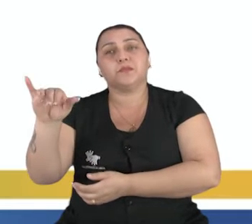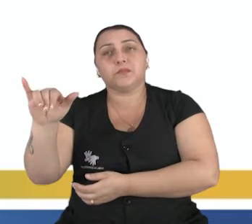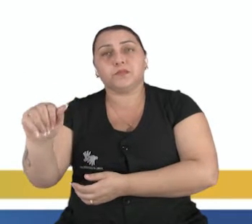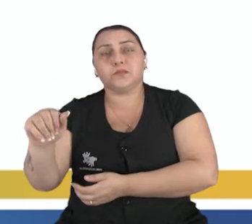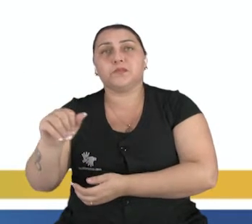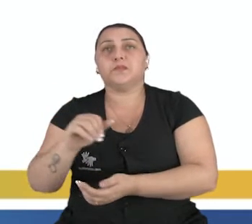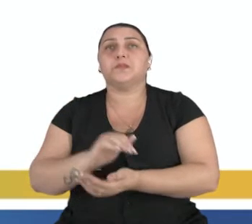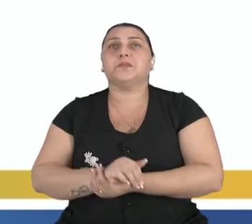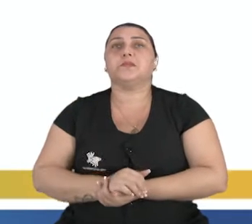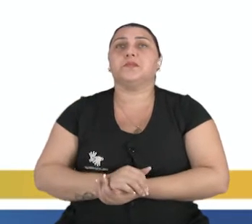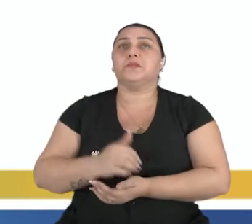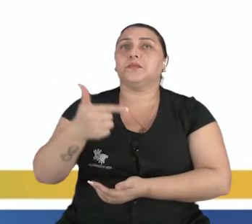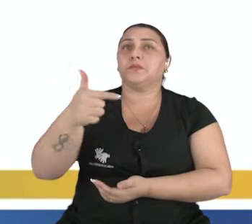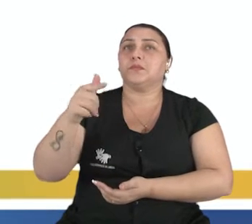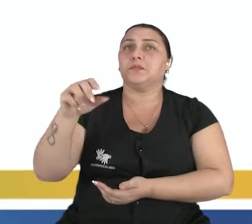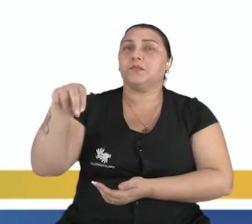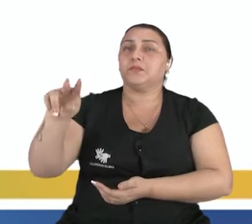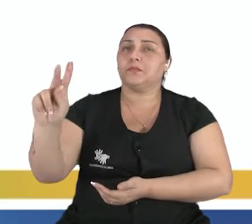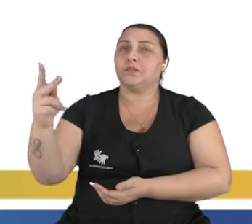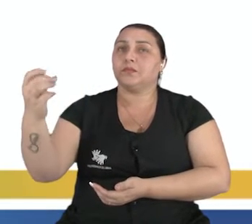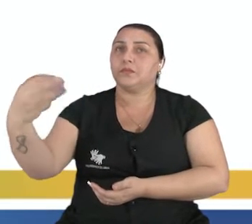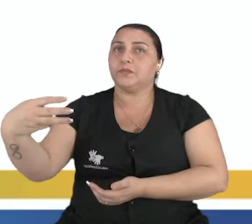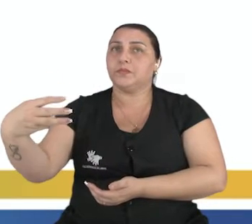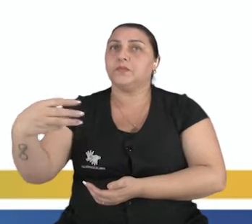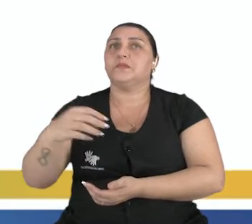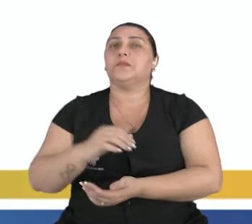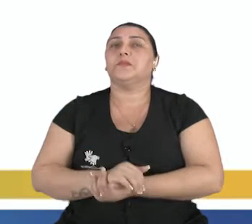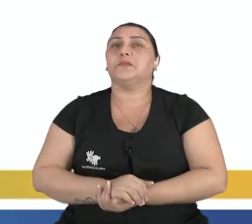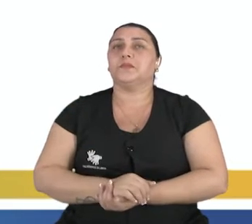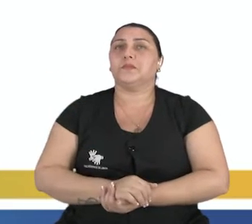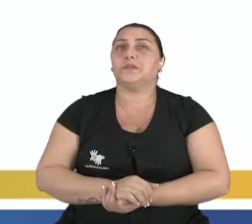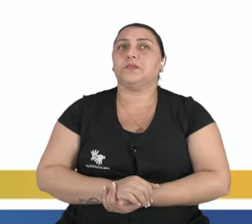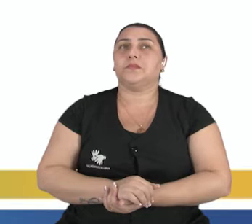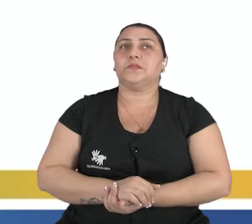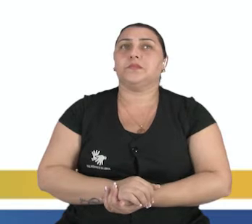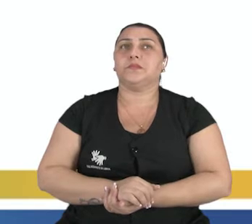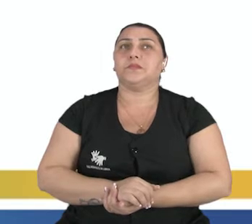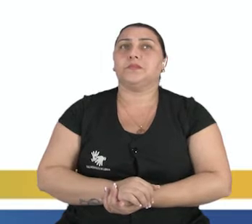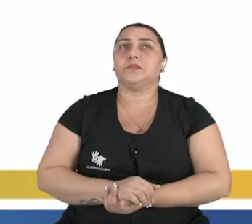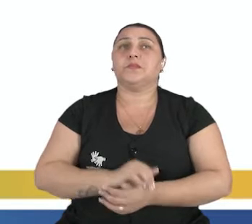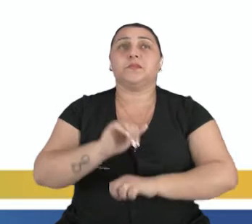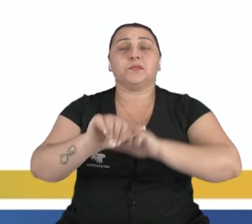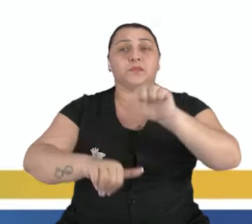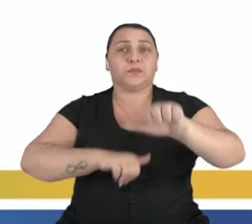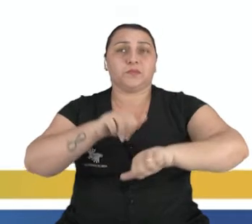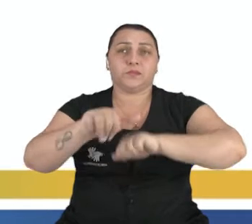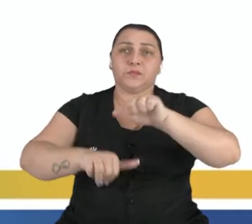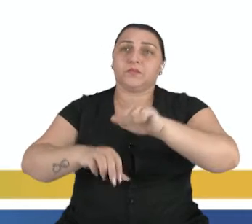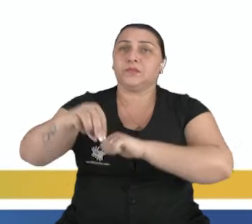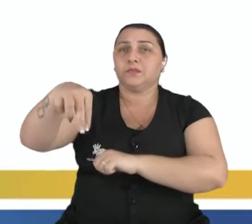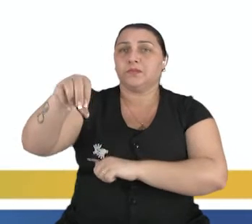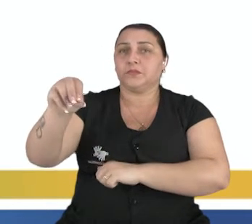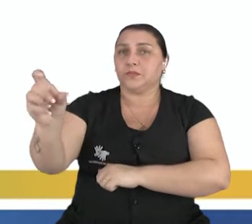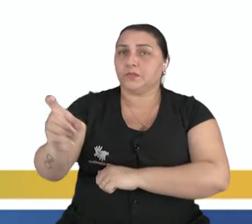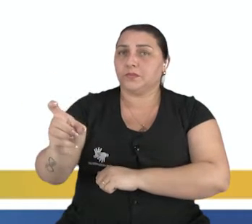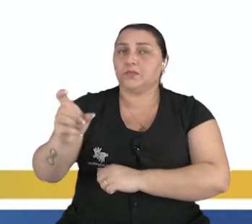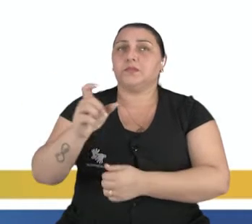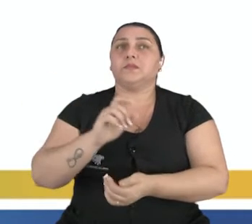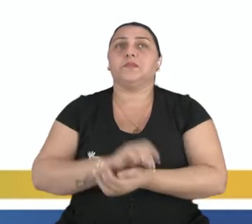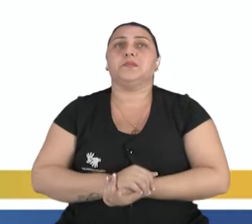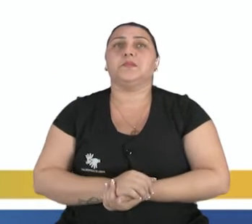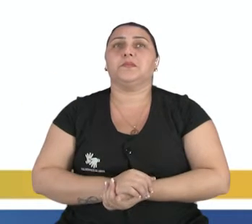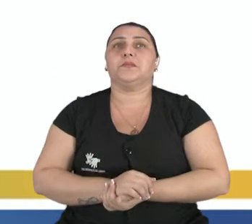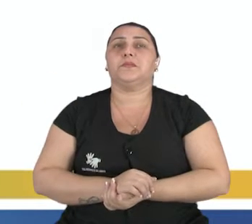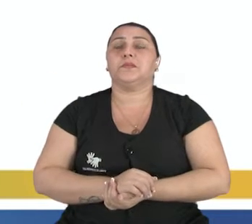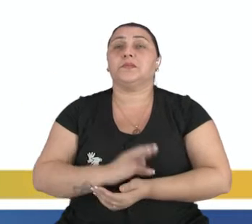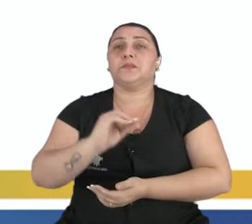aqui, que é o 2 mols de HNO3. Então, o NOx ele vai funcionar na reação